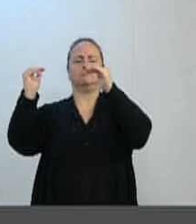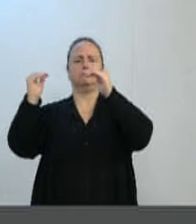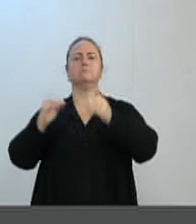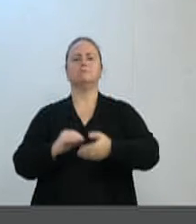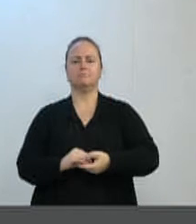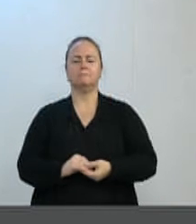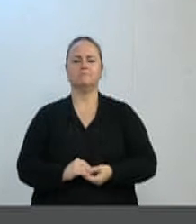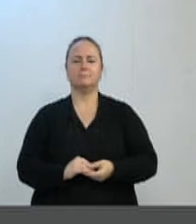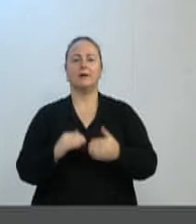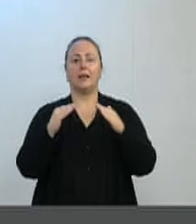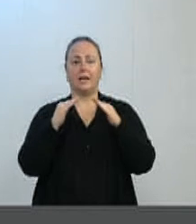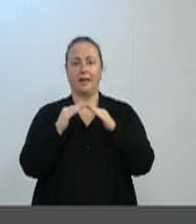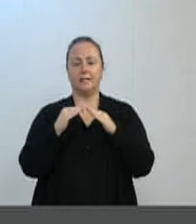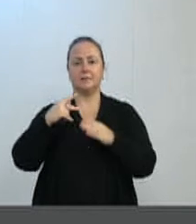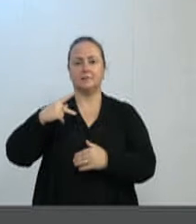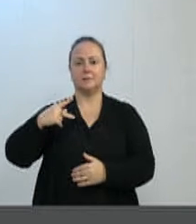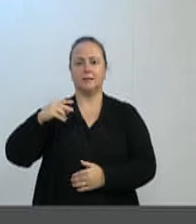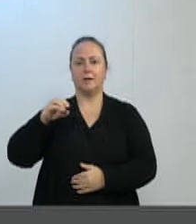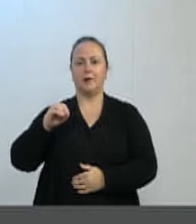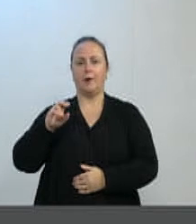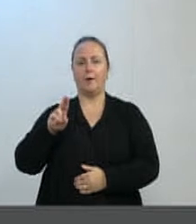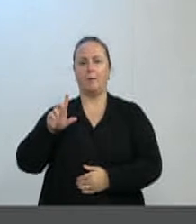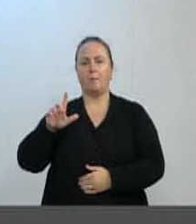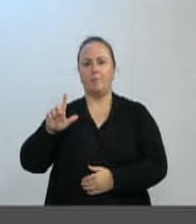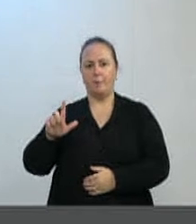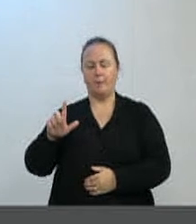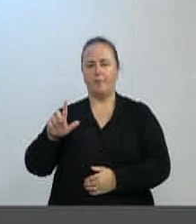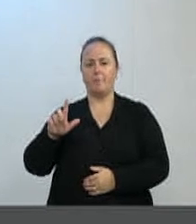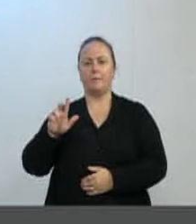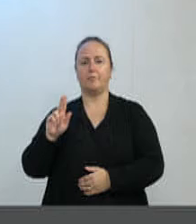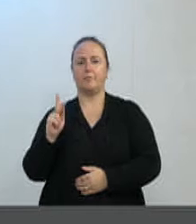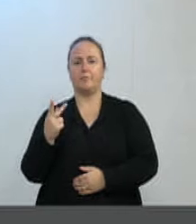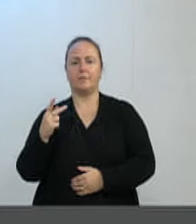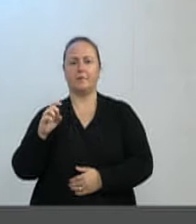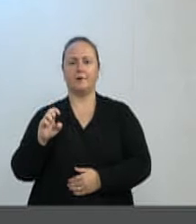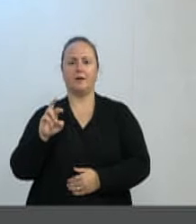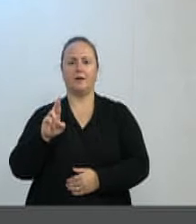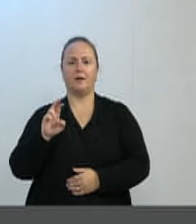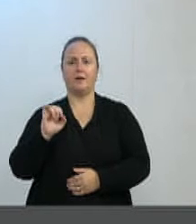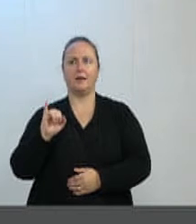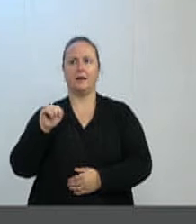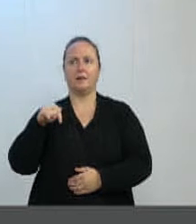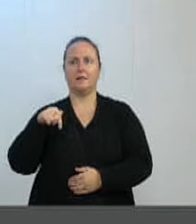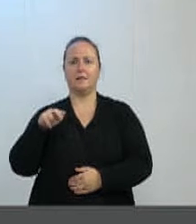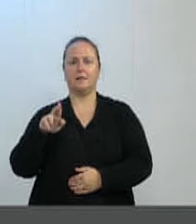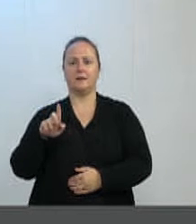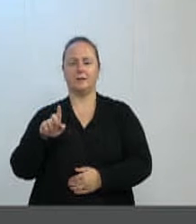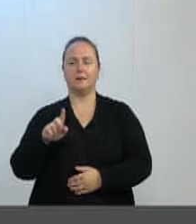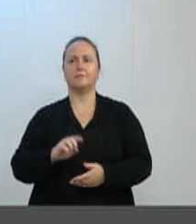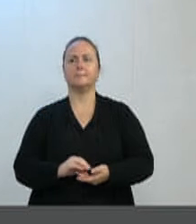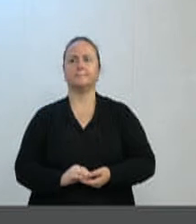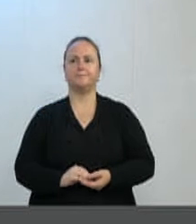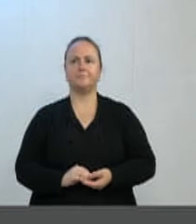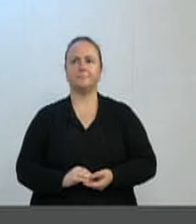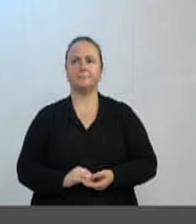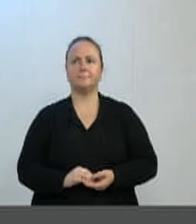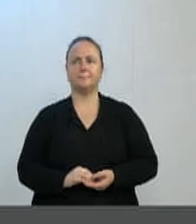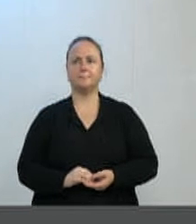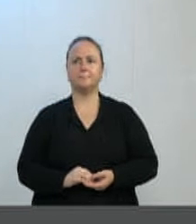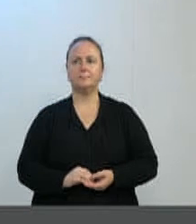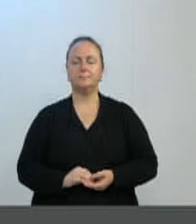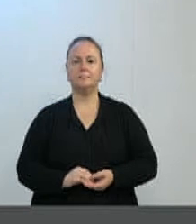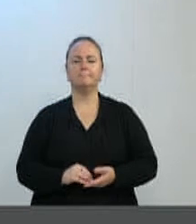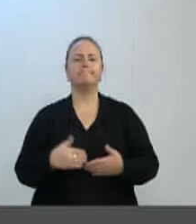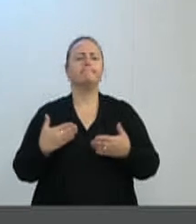Paul Ehring, que tinha depois uma casa de tintas ali. Bem, aí, onde é que